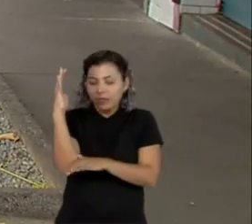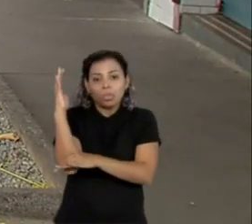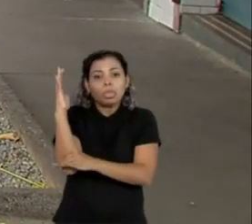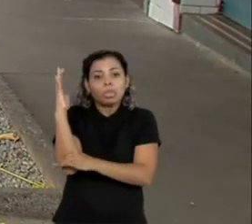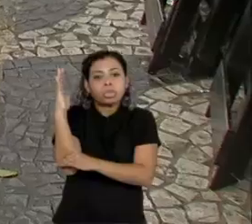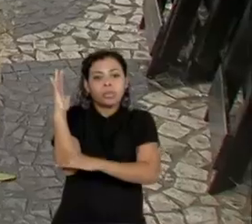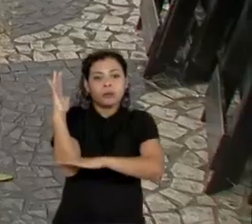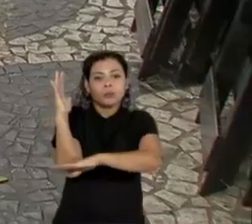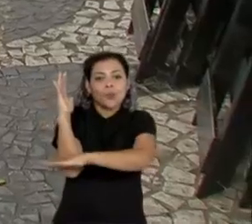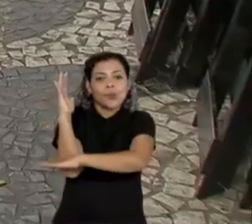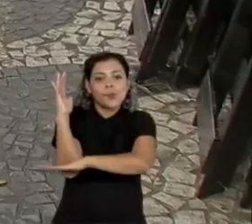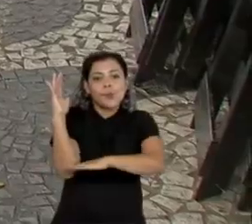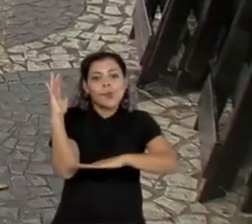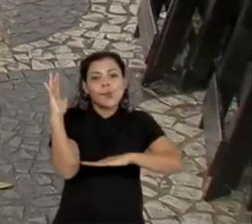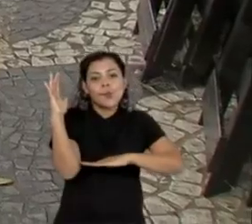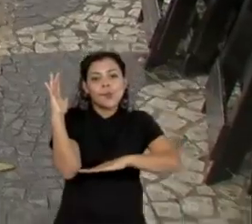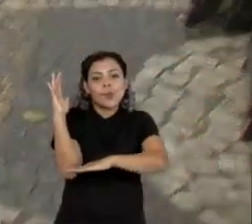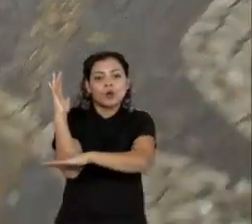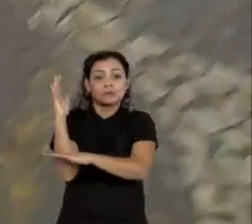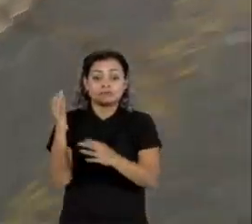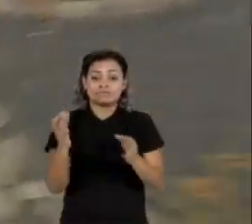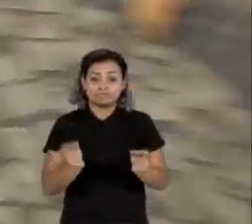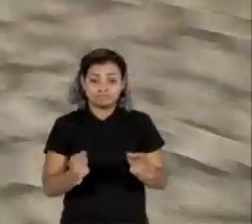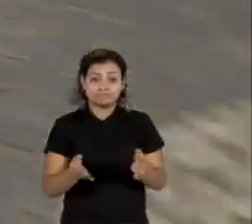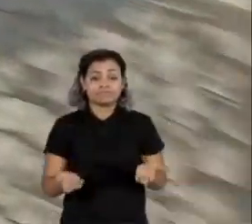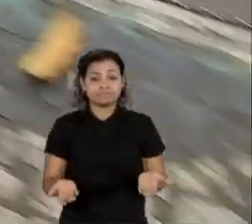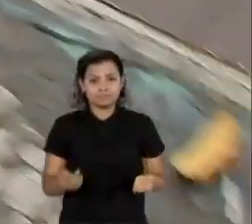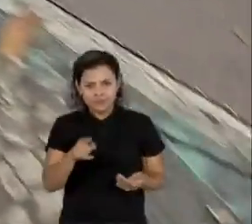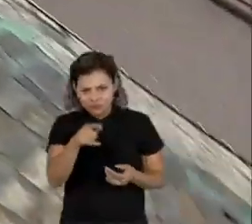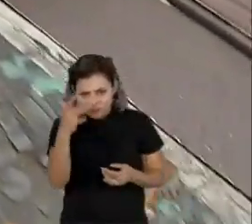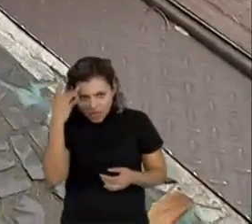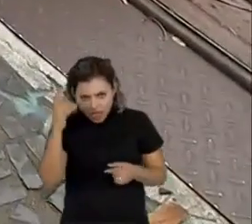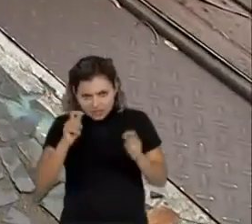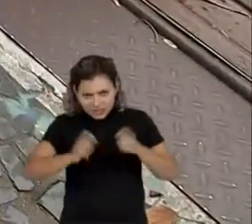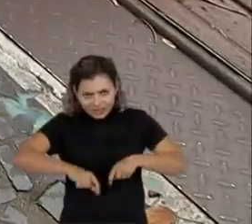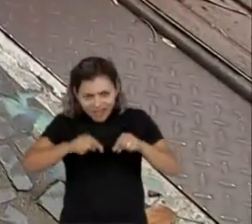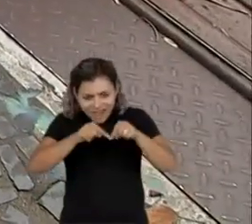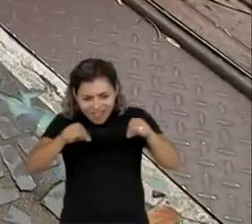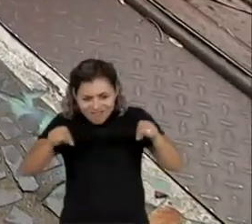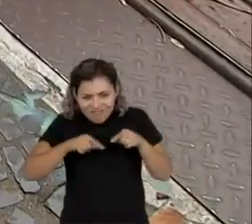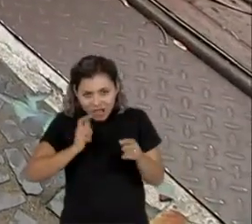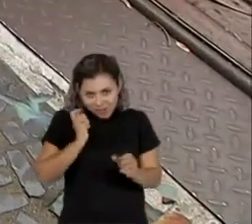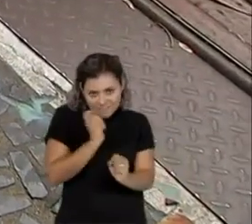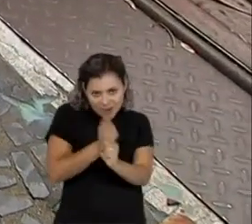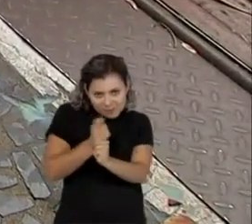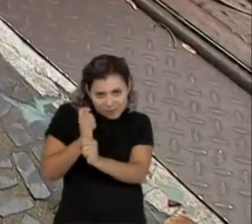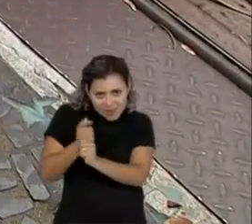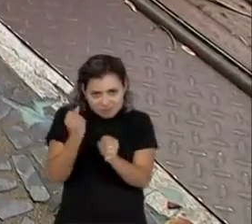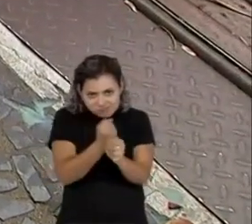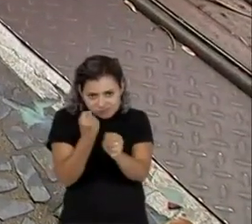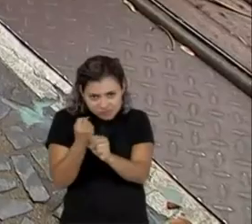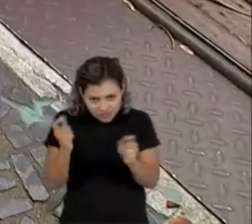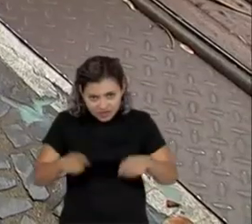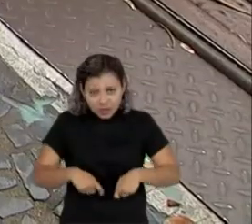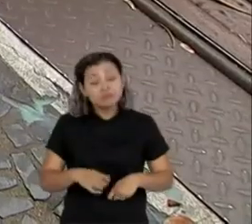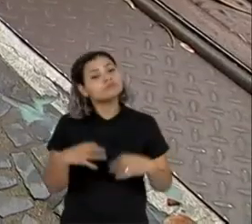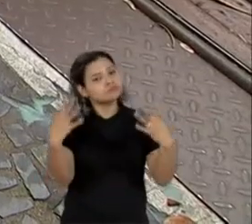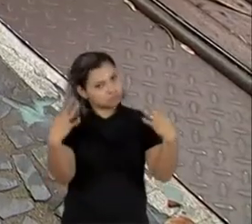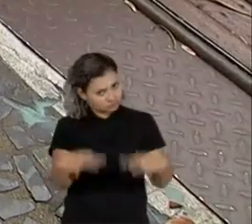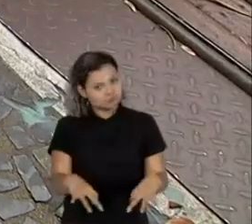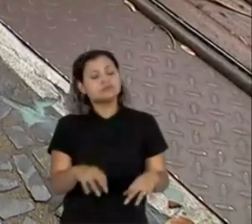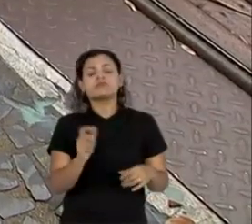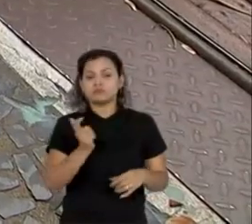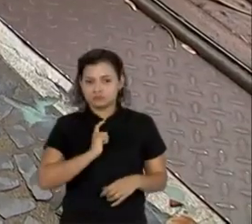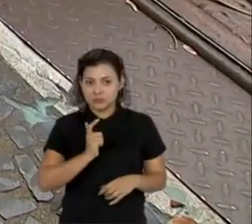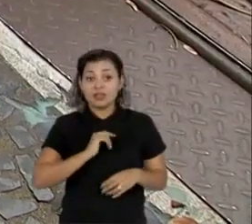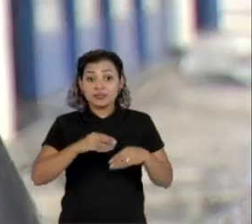É justamente isso que ele quer dizer. Você acha que daria para abrir um canteirinho aí, onde ele fez essa marcação? Com certeza. Se